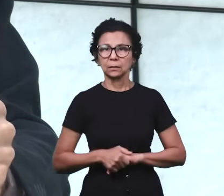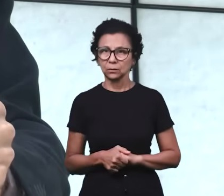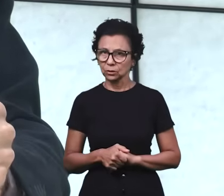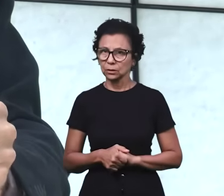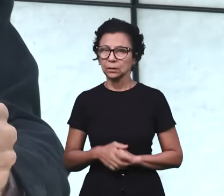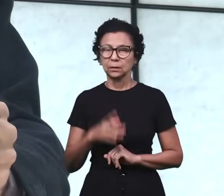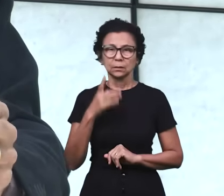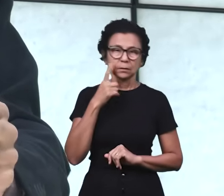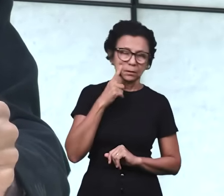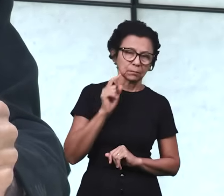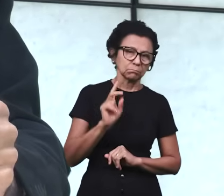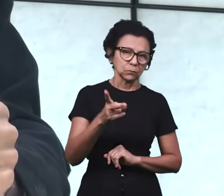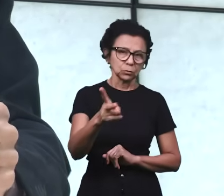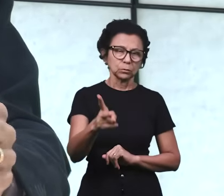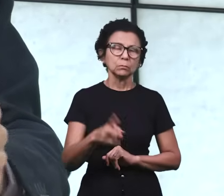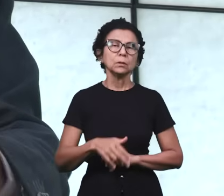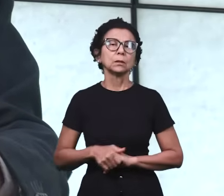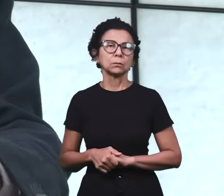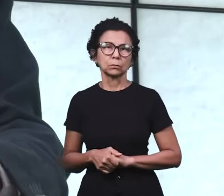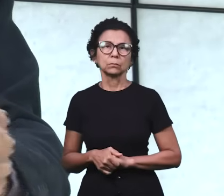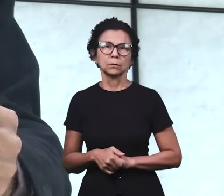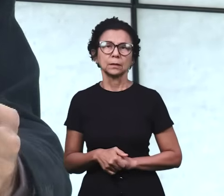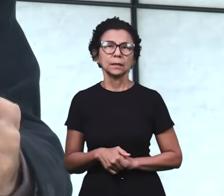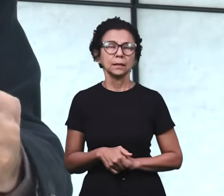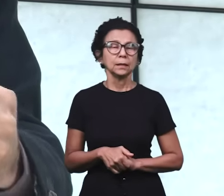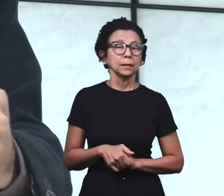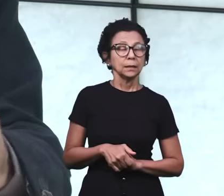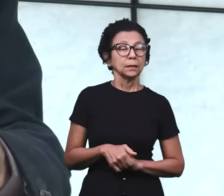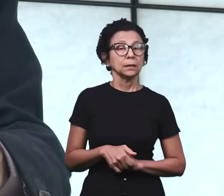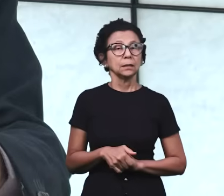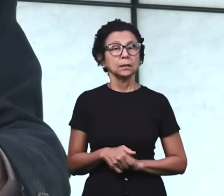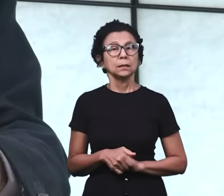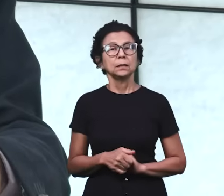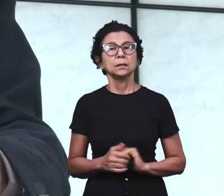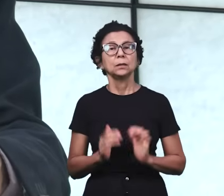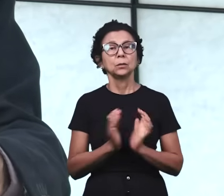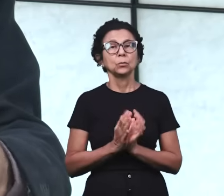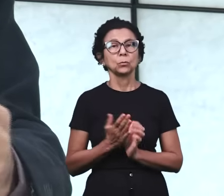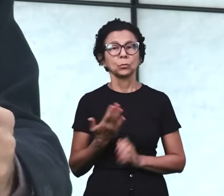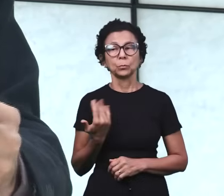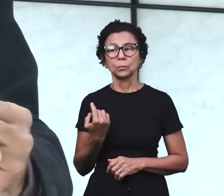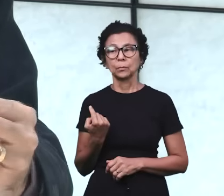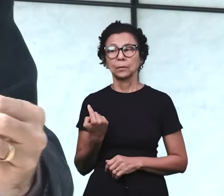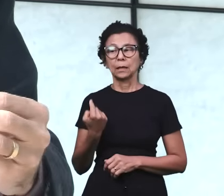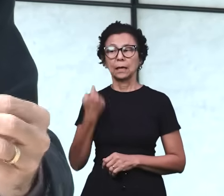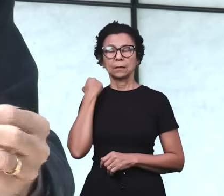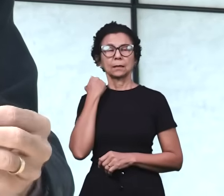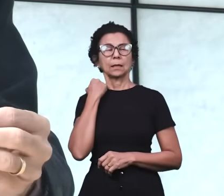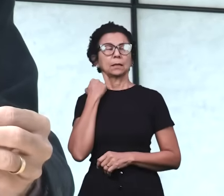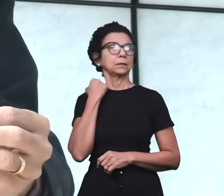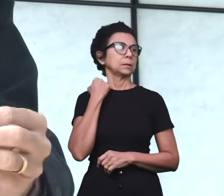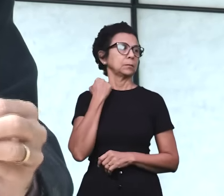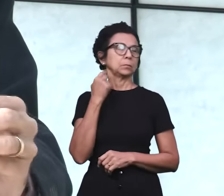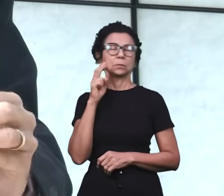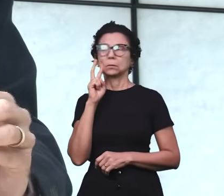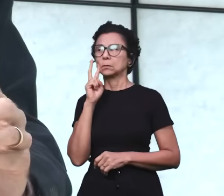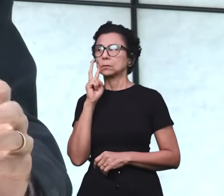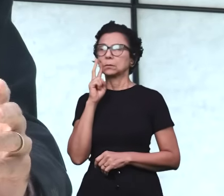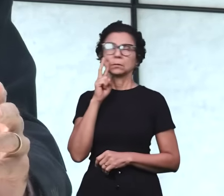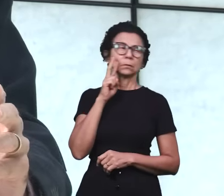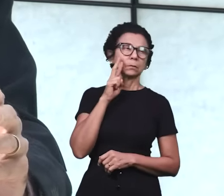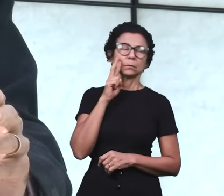avançando, ele está lutando, ele está prosseguindo. E o que está à retaguarda, ele está sempre em vigilância,